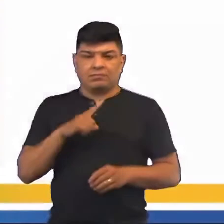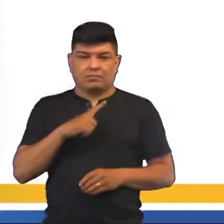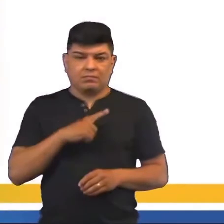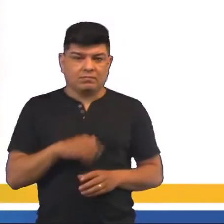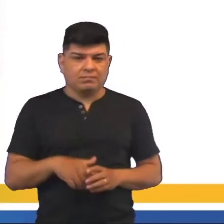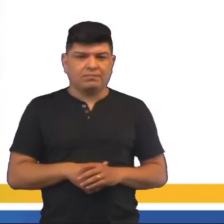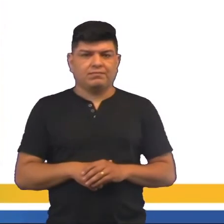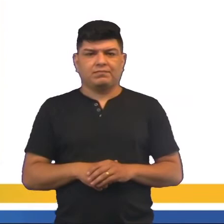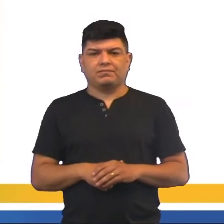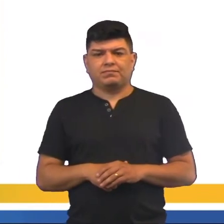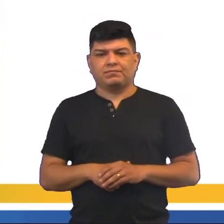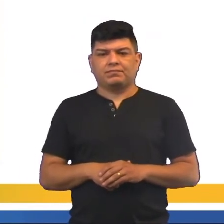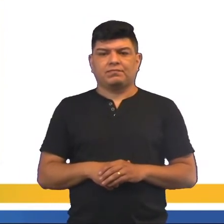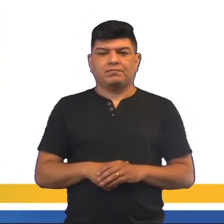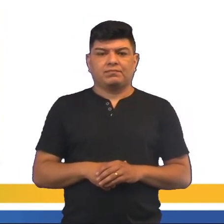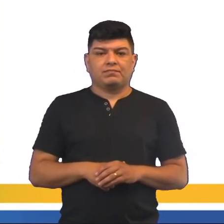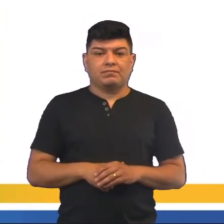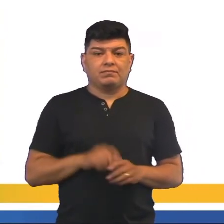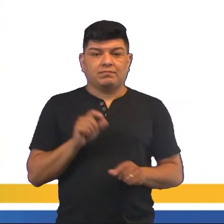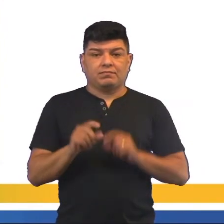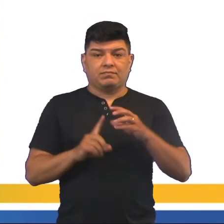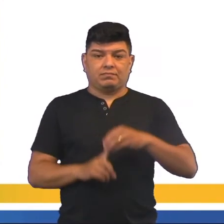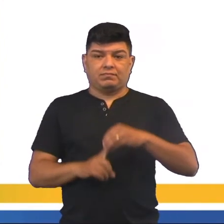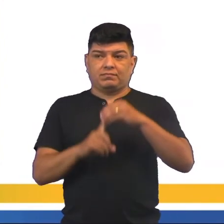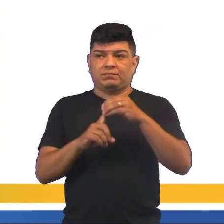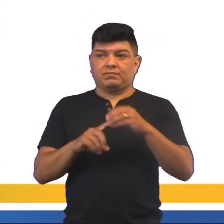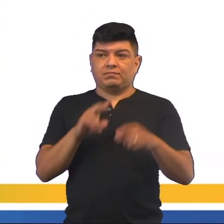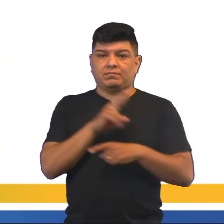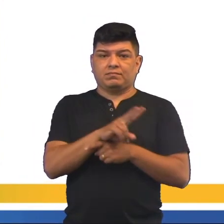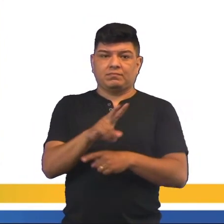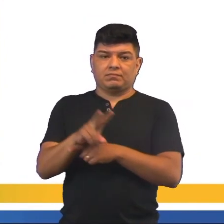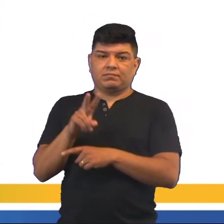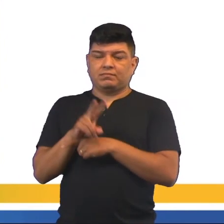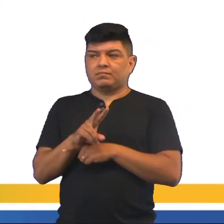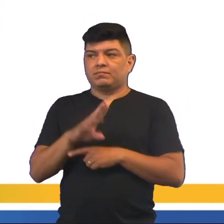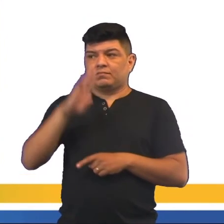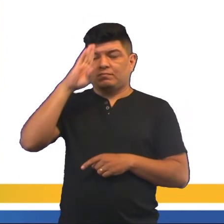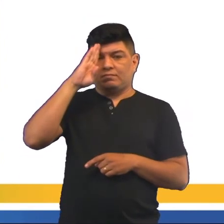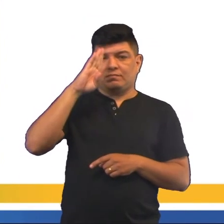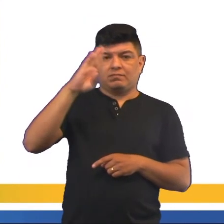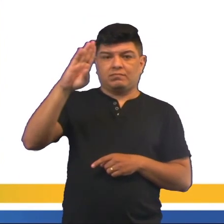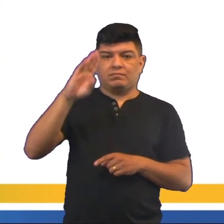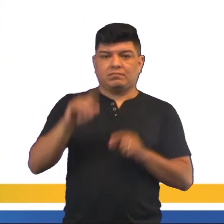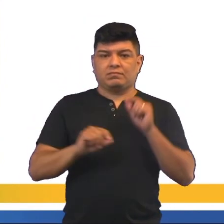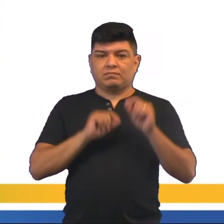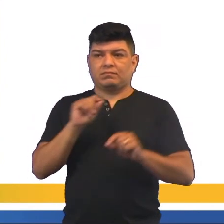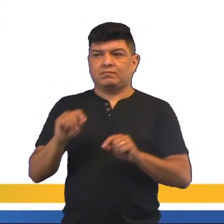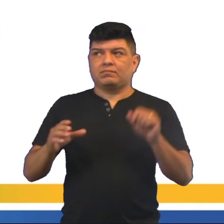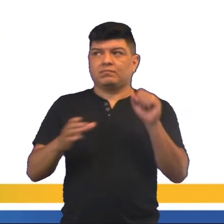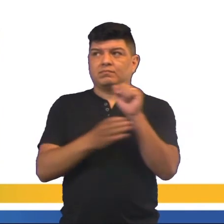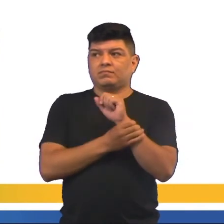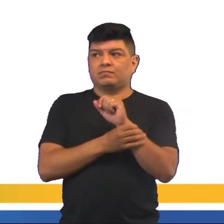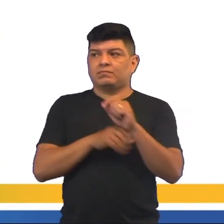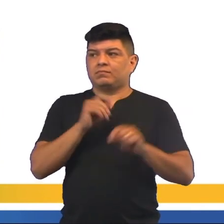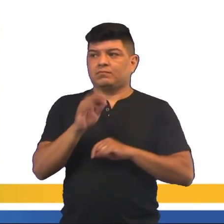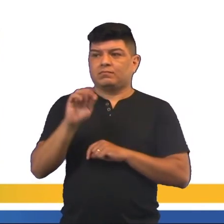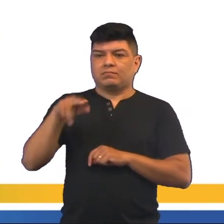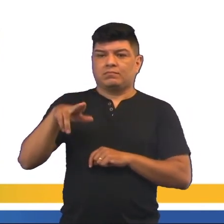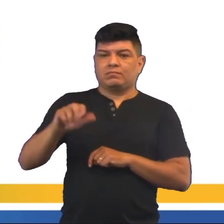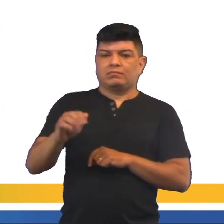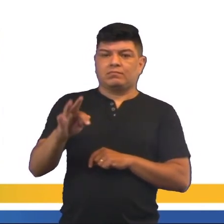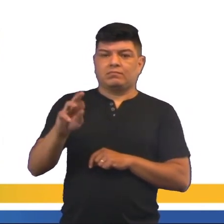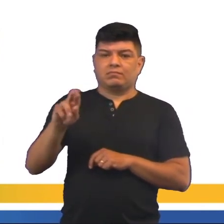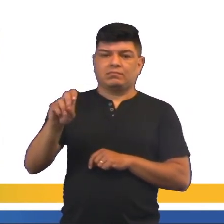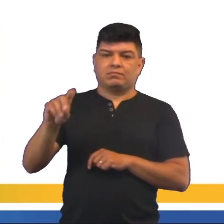temos o seguinte: as chamadas unidades de conservação são fundamentais para a proteção da fauna e flora